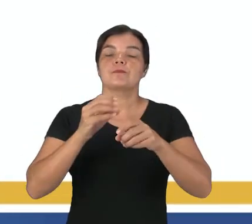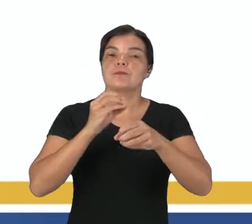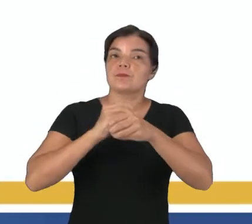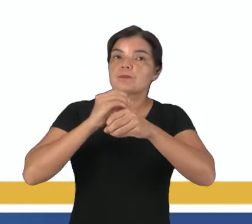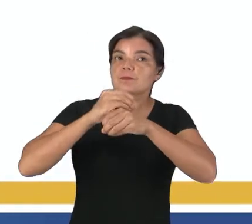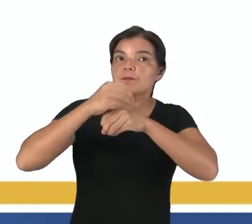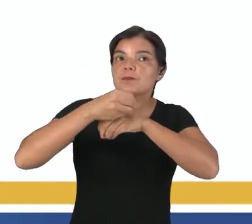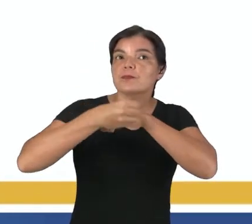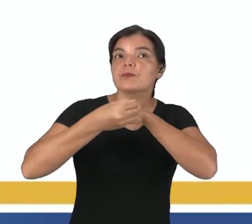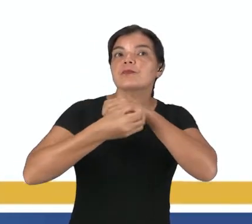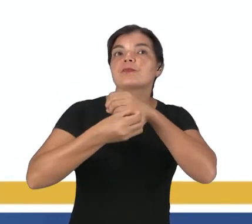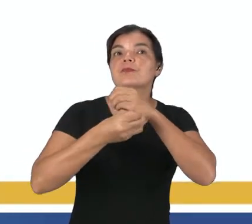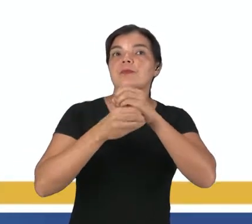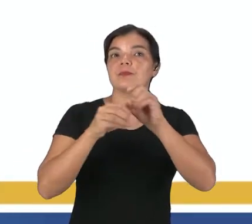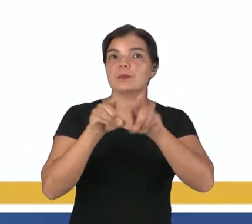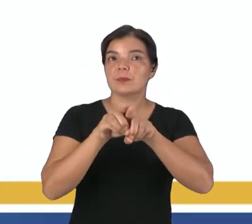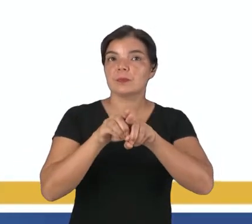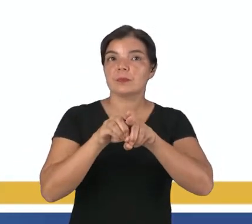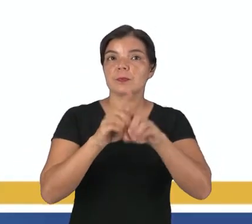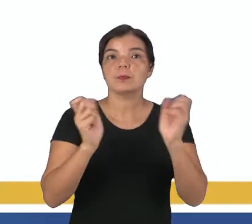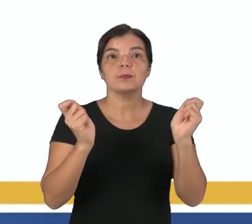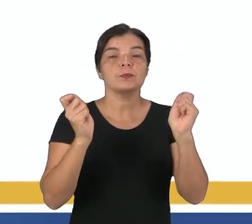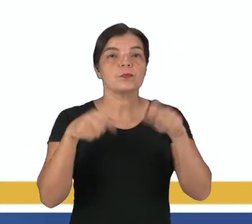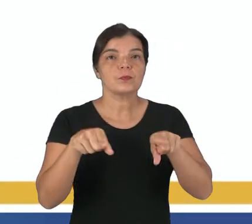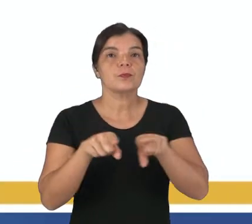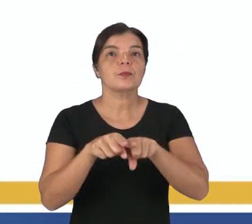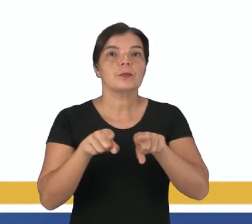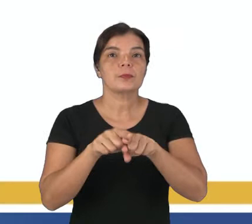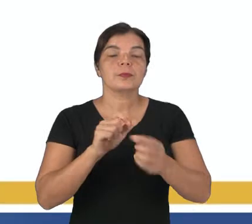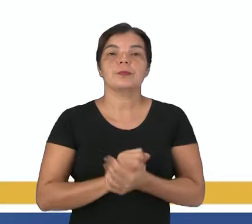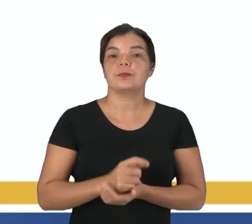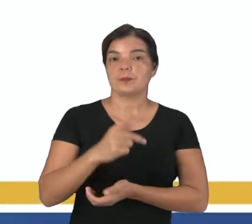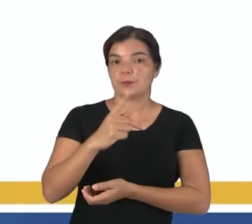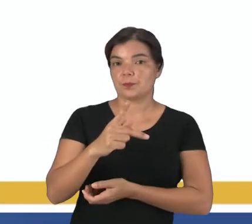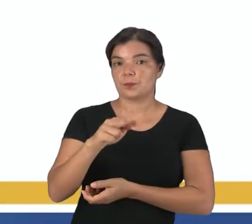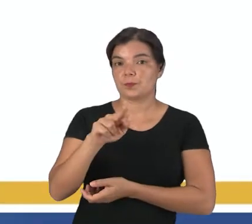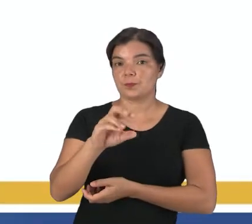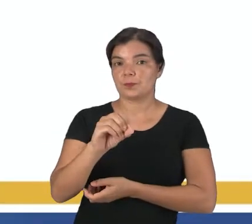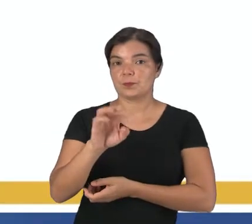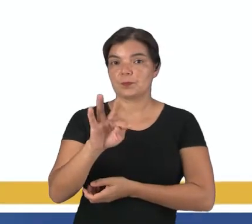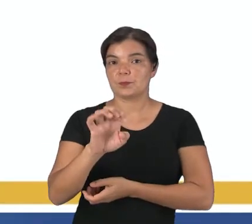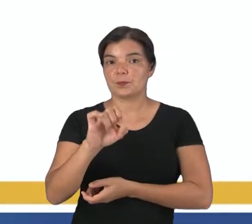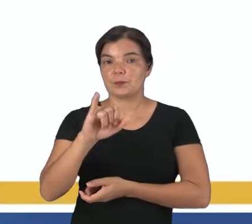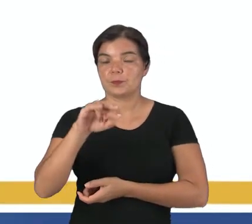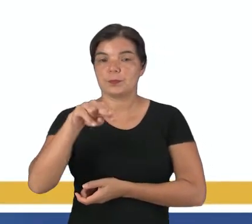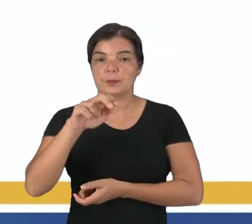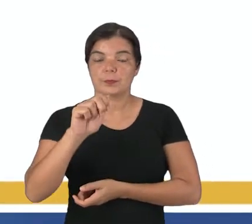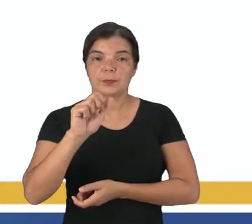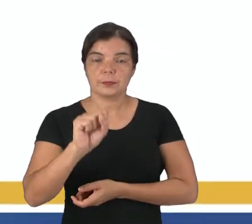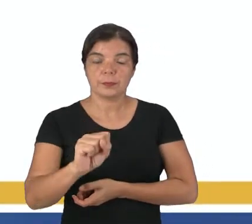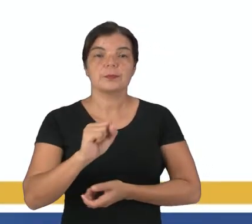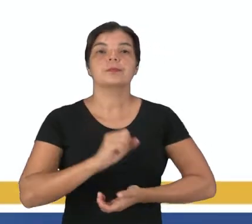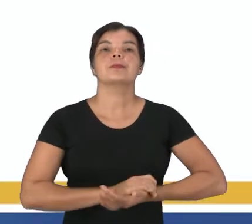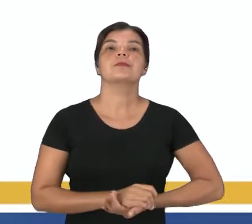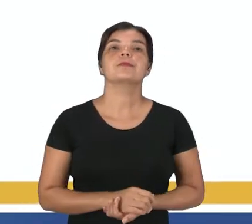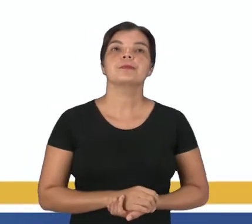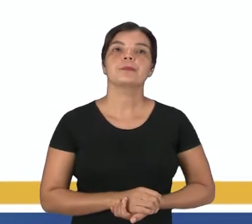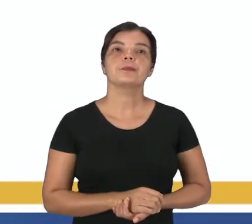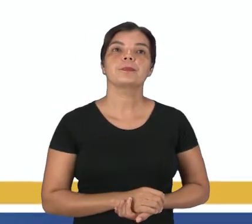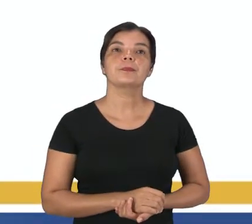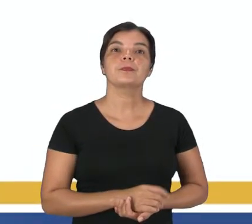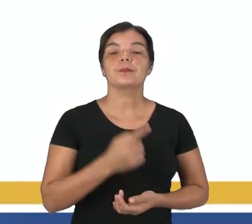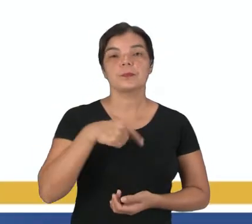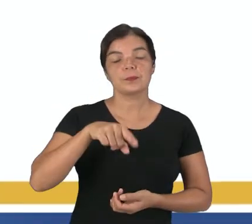esses átomos vamos formar moléculas e algumas dessas moléculas vão formar estruturas muito complexas como por exemplo as as